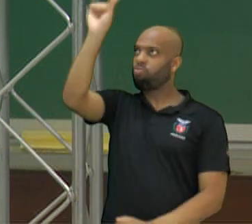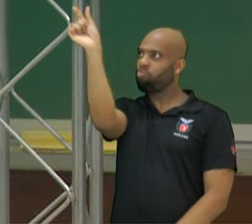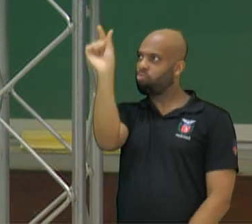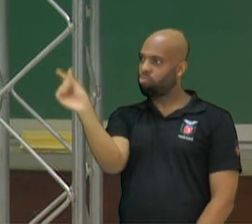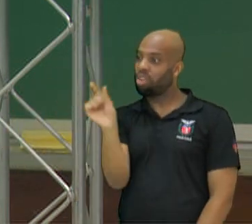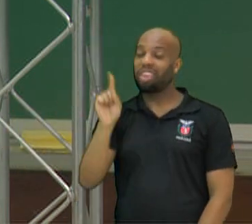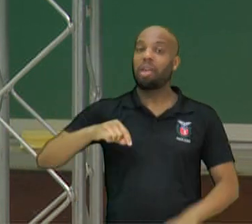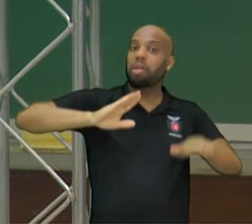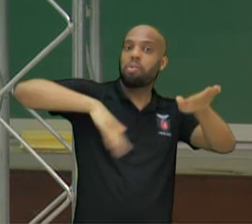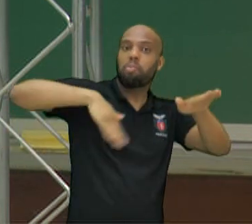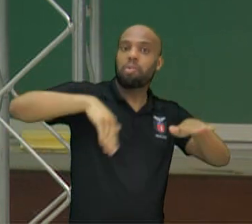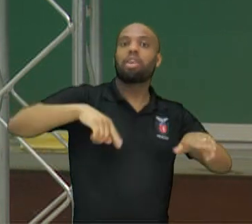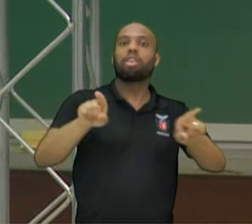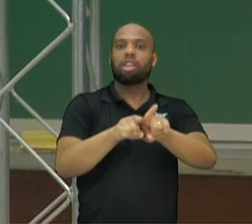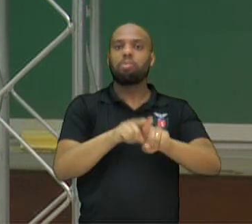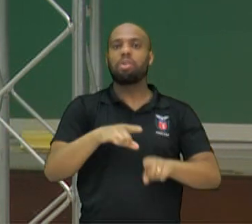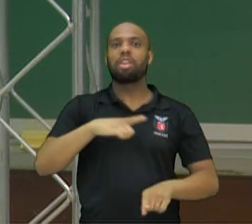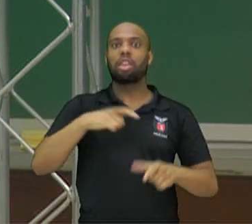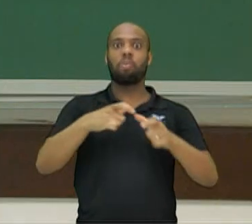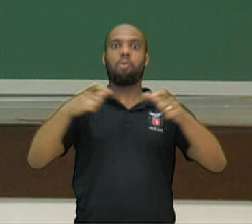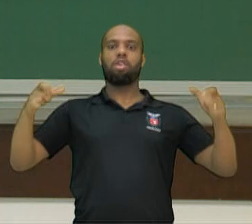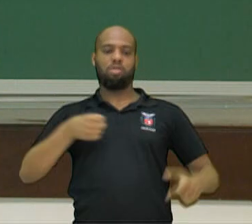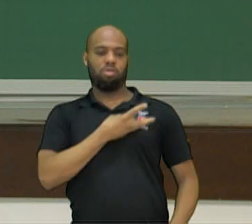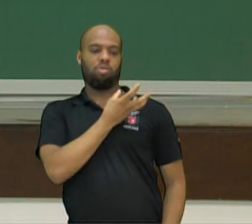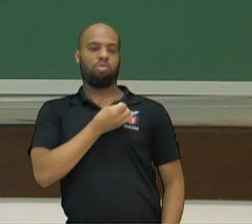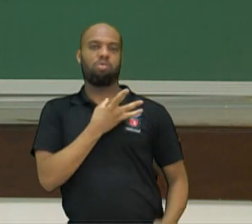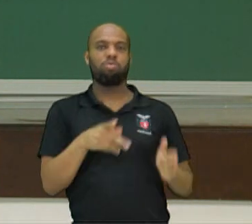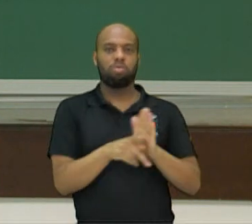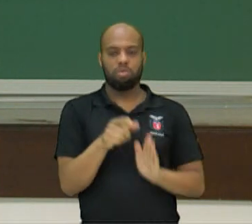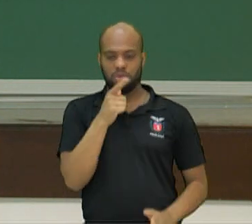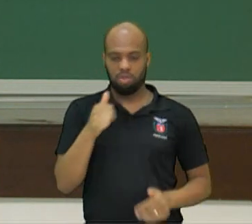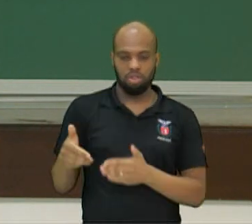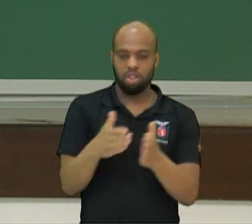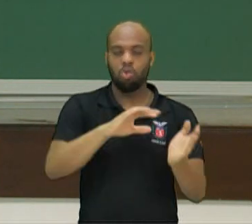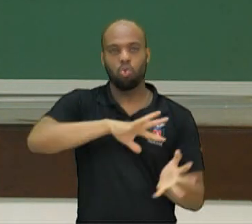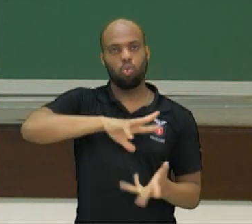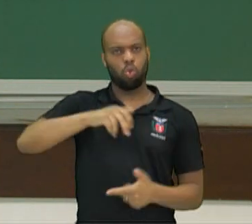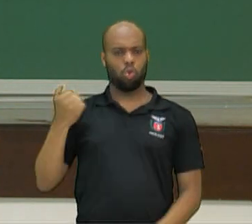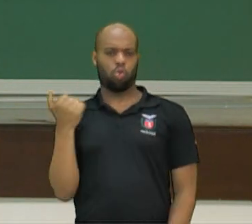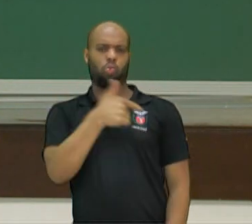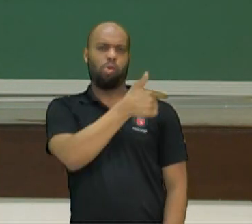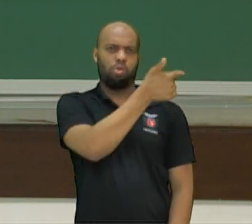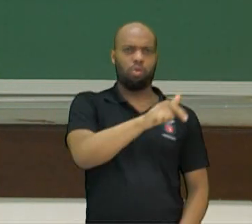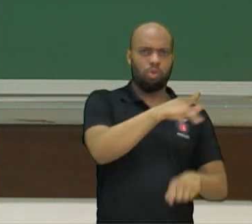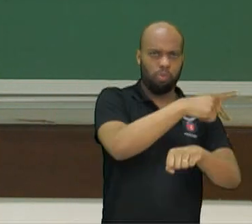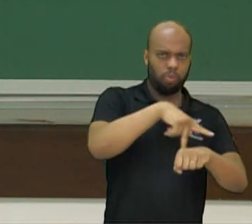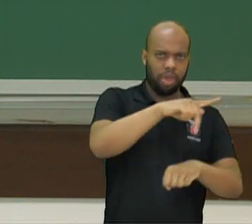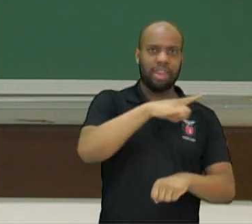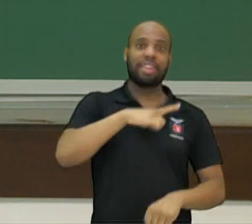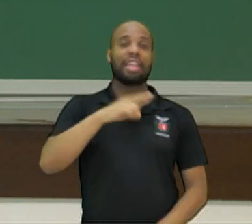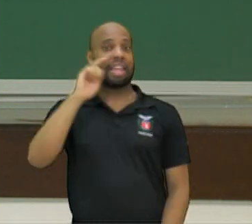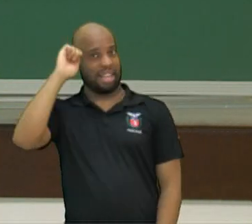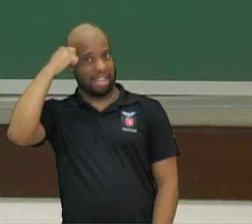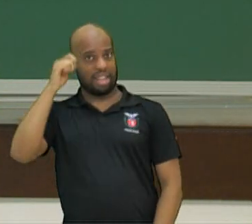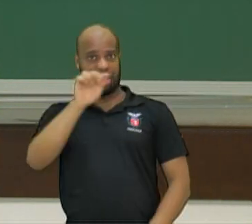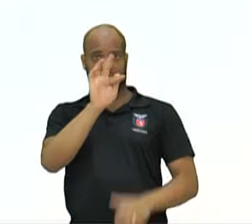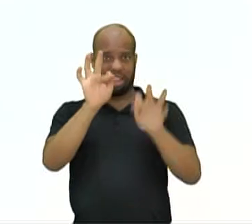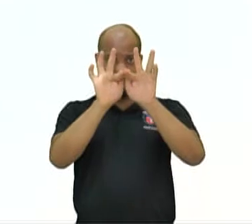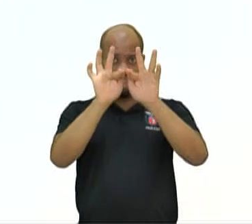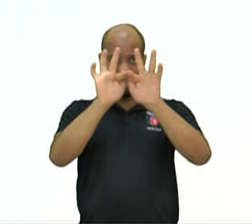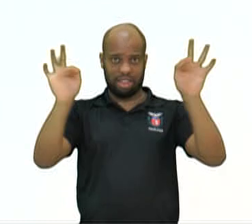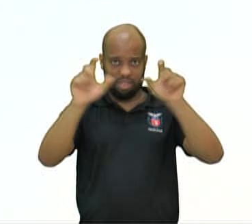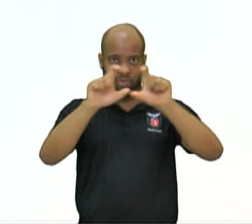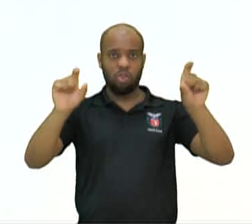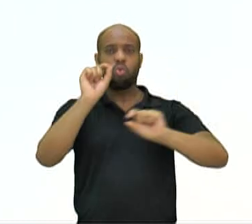maior número de rios no mundo. Os termos em destaque são constituídos por letra A,